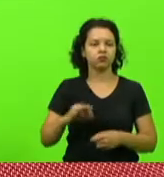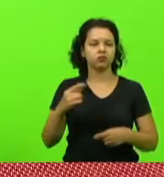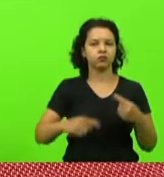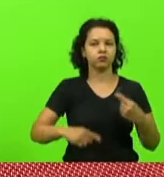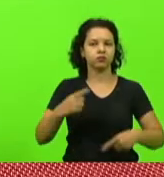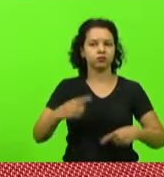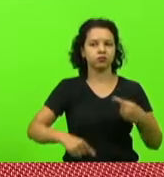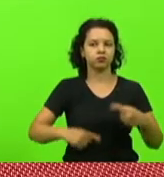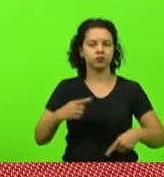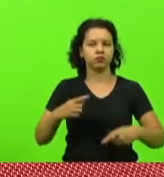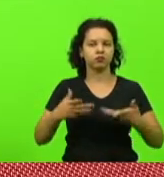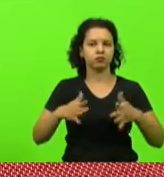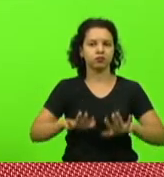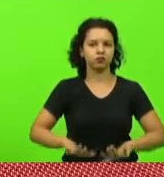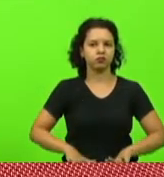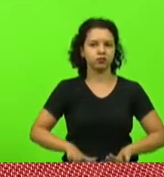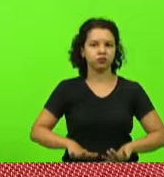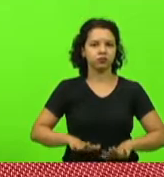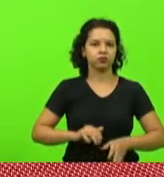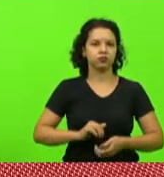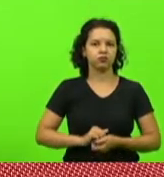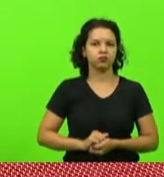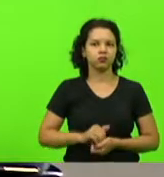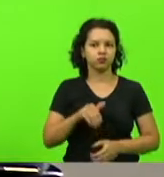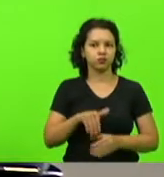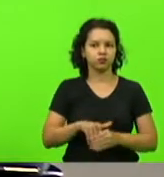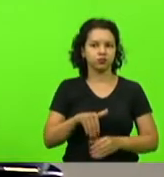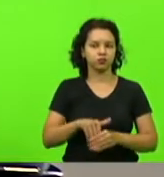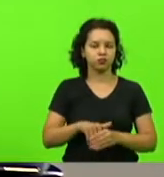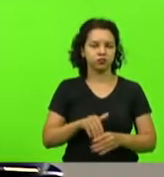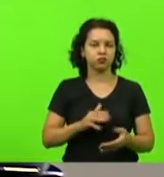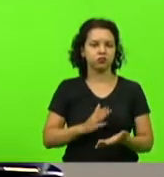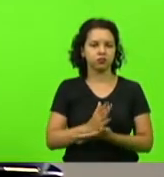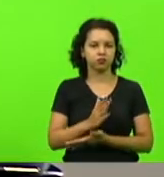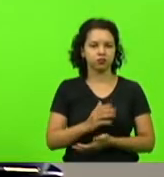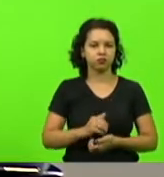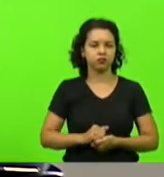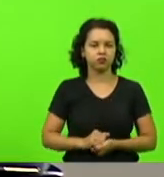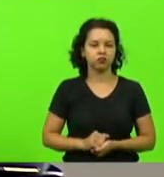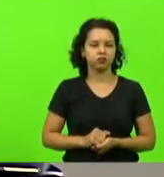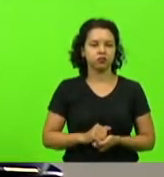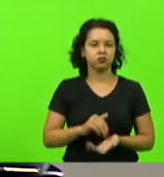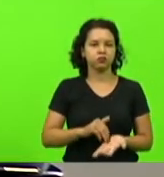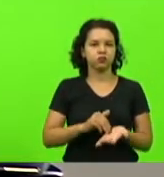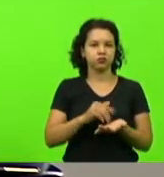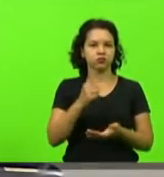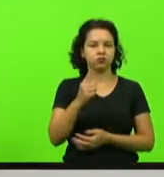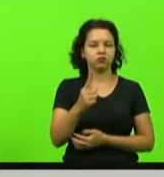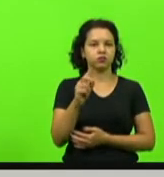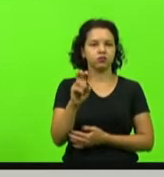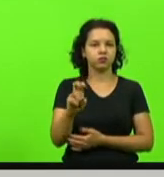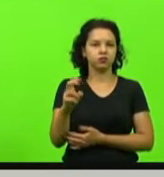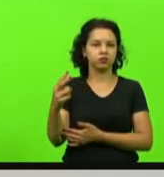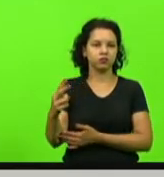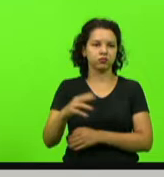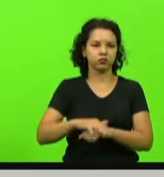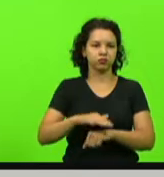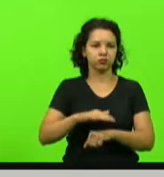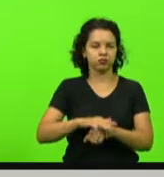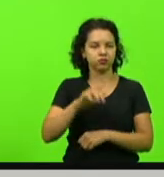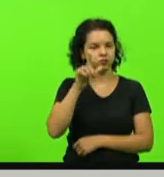não havendo quem queira discutir, em votação, aprovado. Moção 152, autor, deputado Sargento